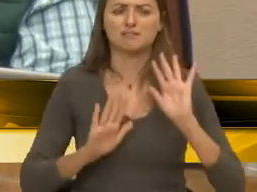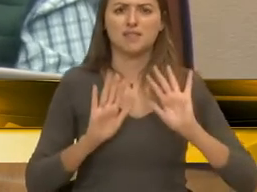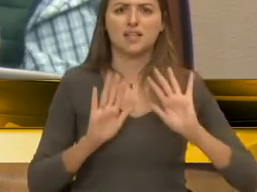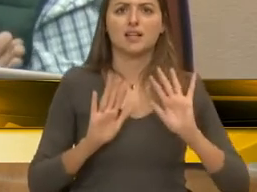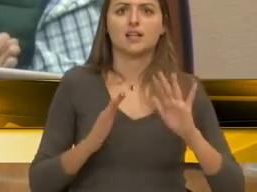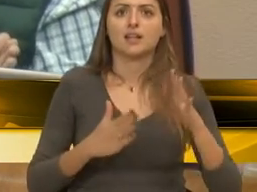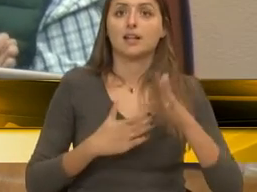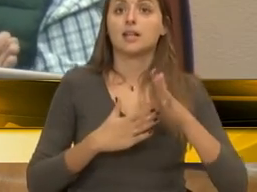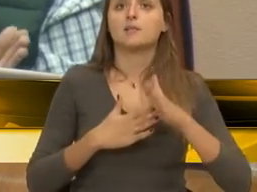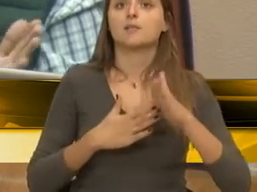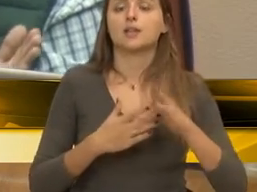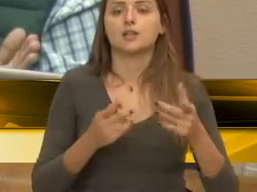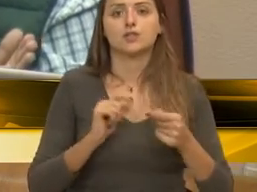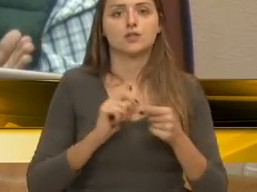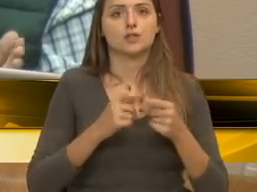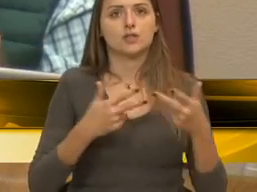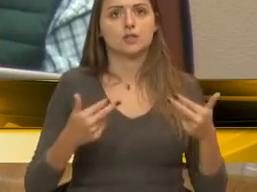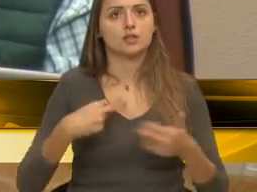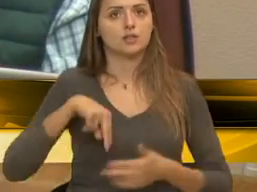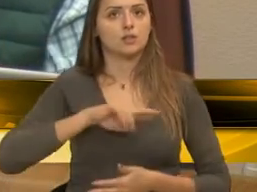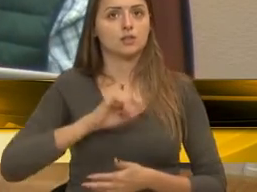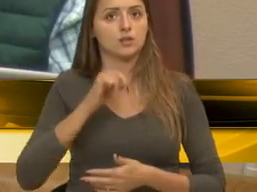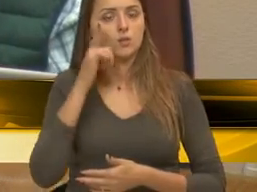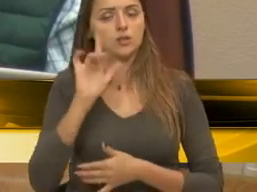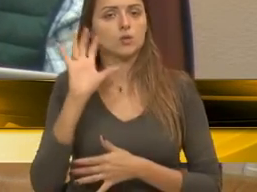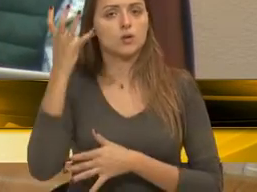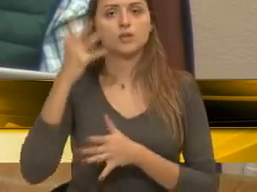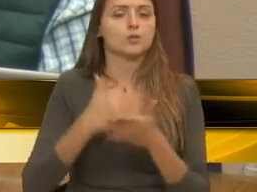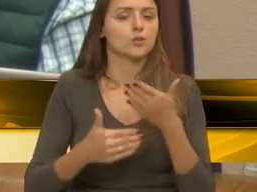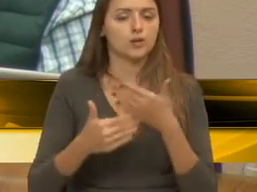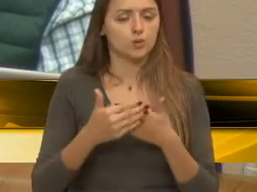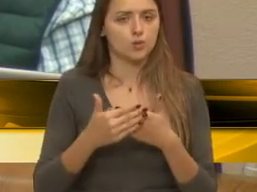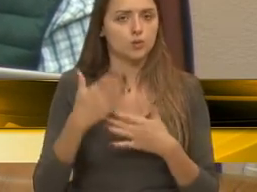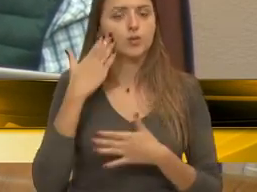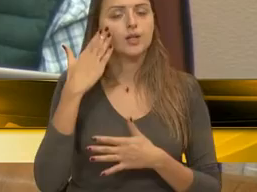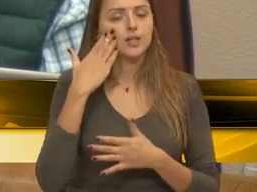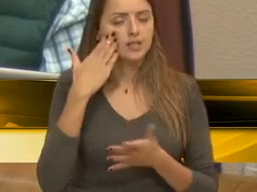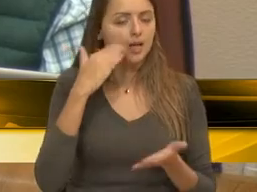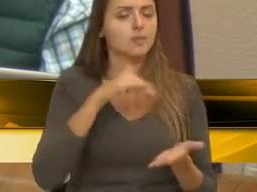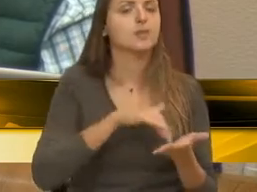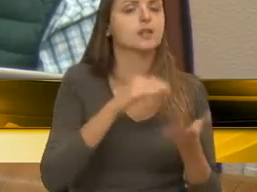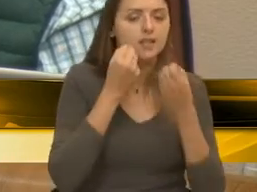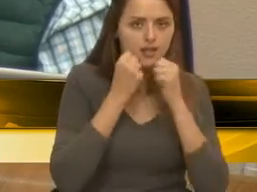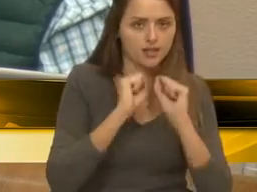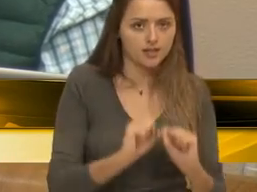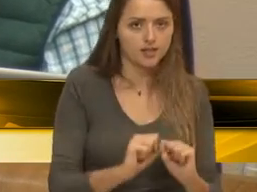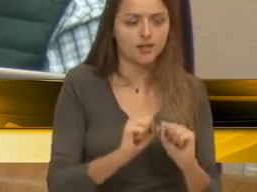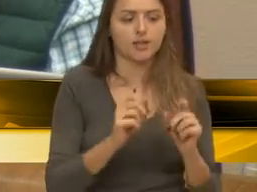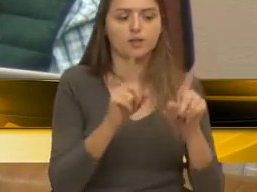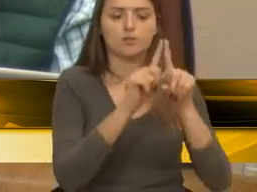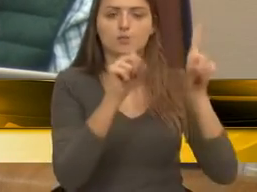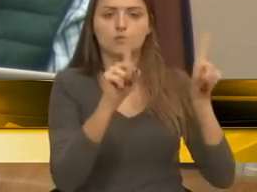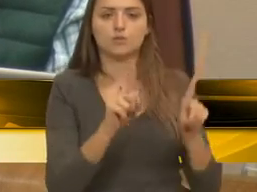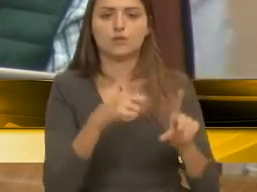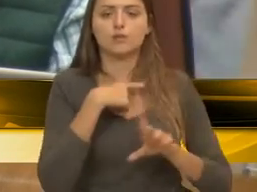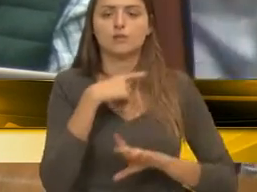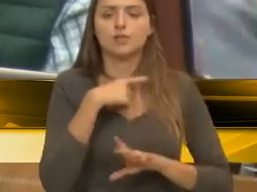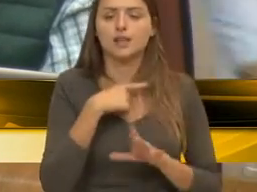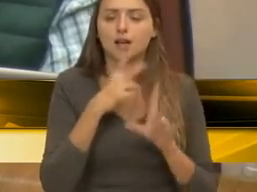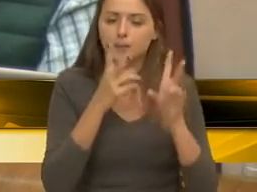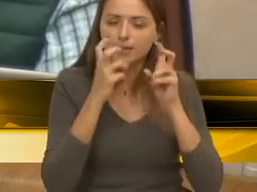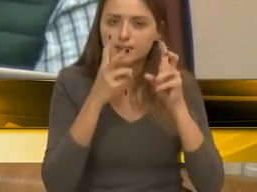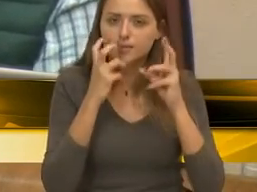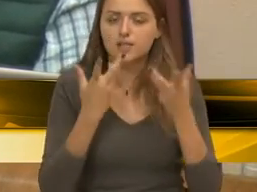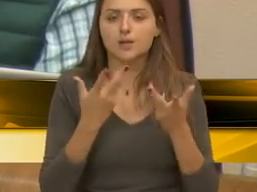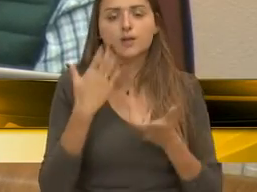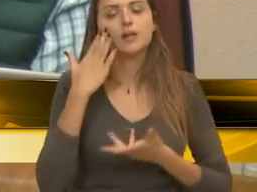algumas coisas, porque já passamos por lá e não conseguimos resolver tudo. A gente sabe que o quadro das secretarias, que são os servidores que têm o notório saber, sabem e